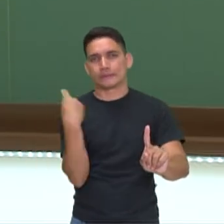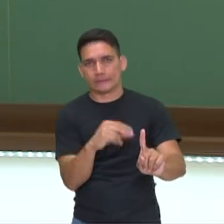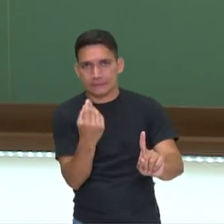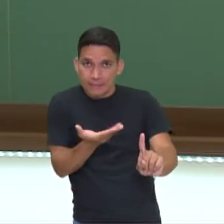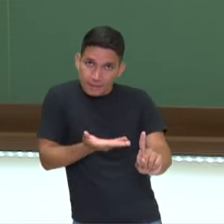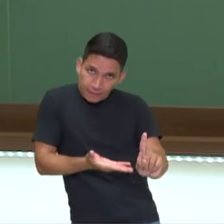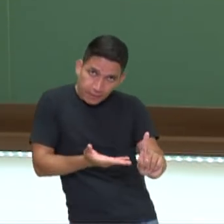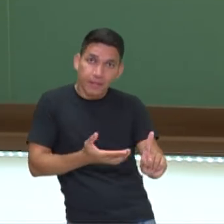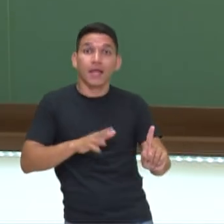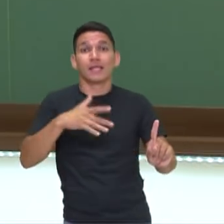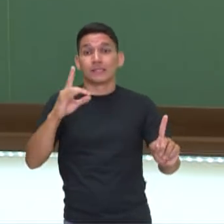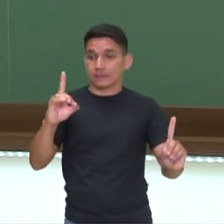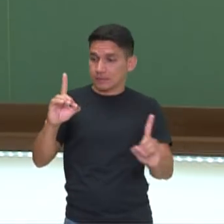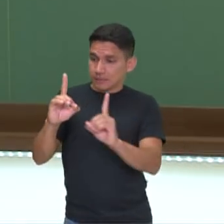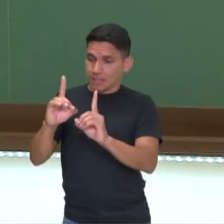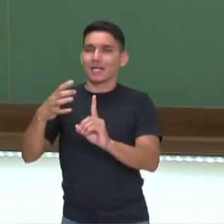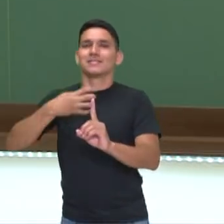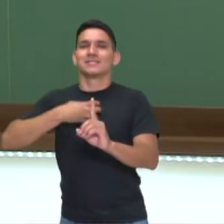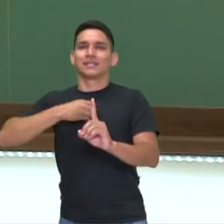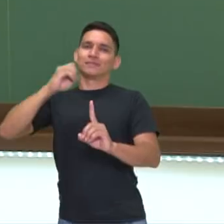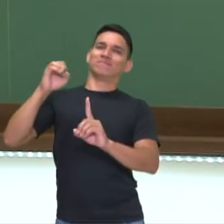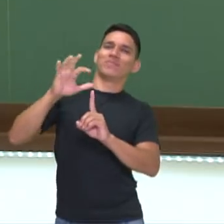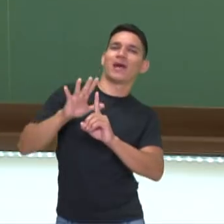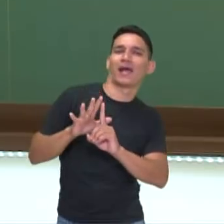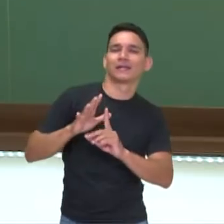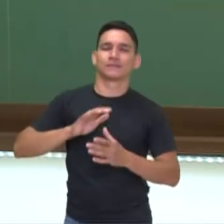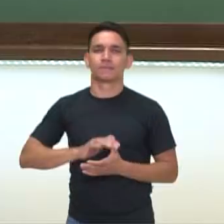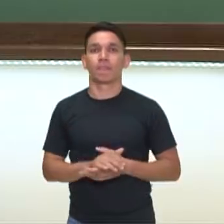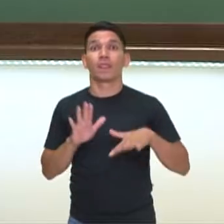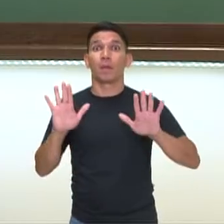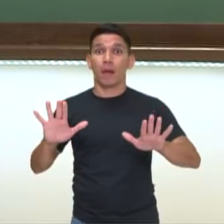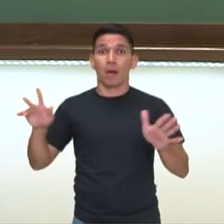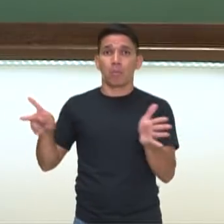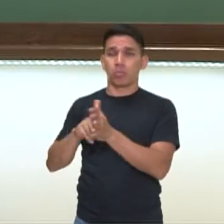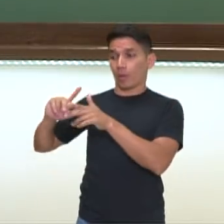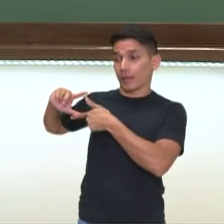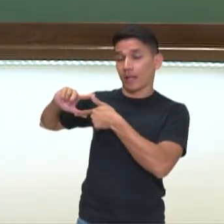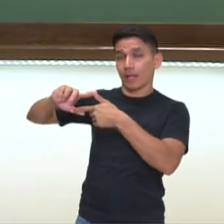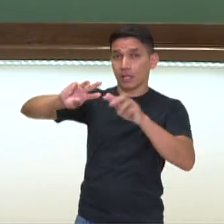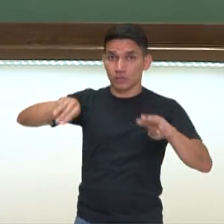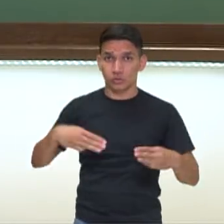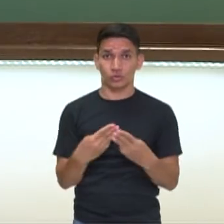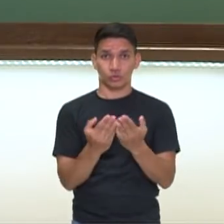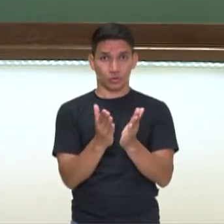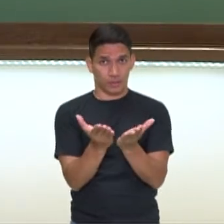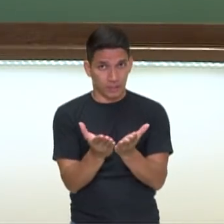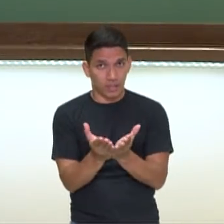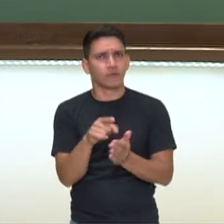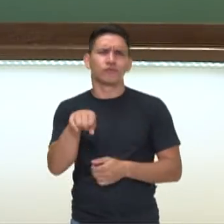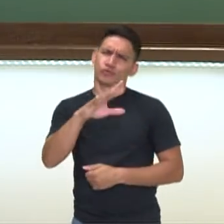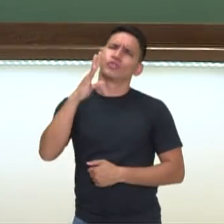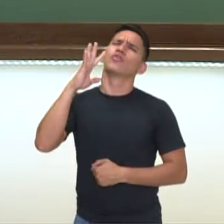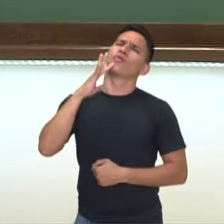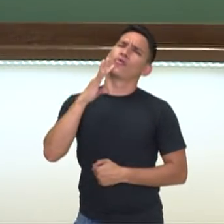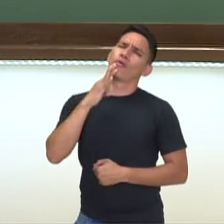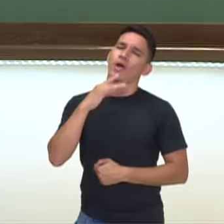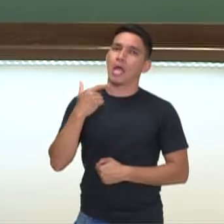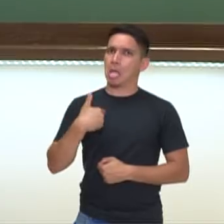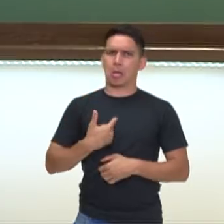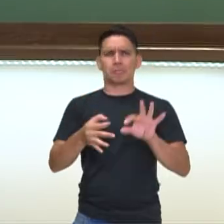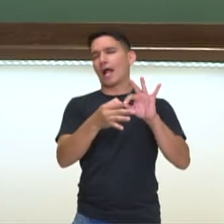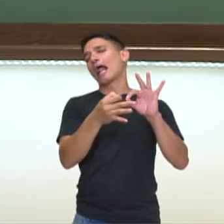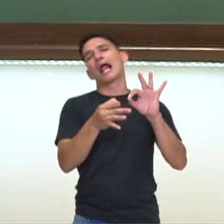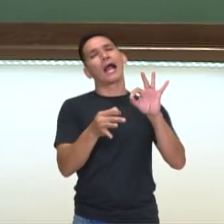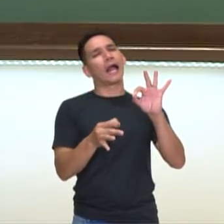sendo abençoado. Bom, mas como a tradição judaico-cristã é da nossa cultura e vocês já devem conhecer, não vou aqui me